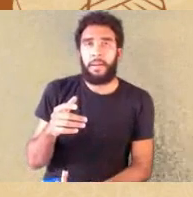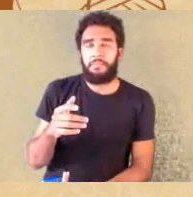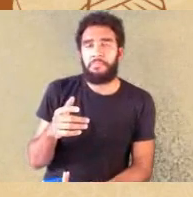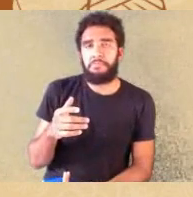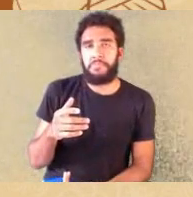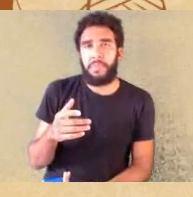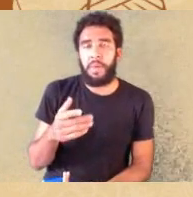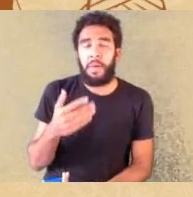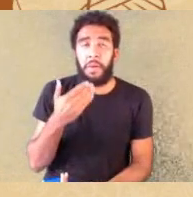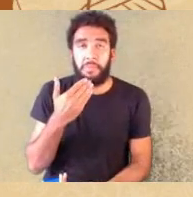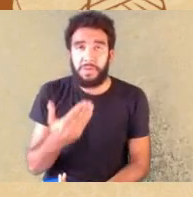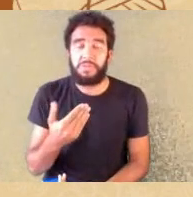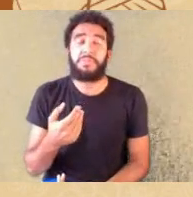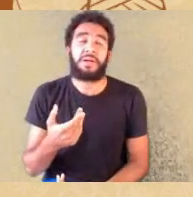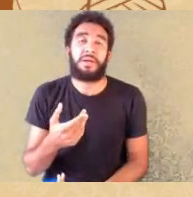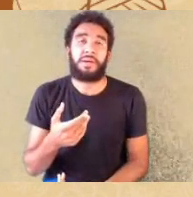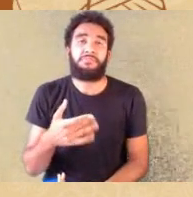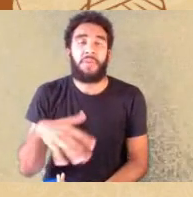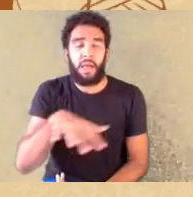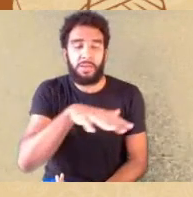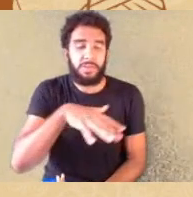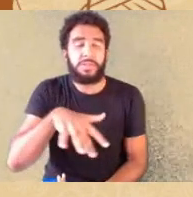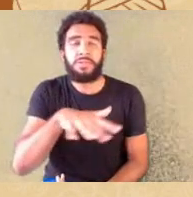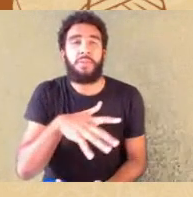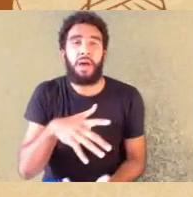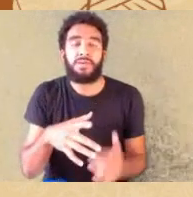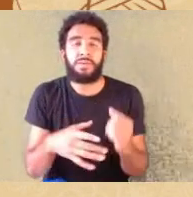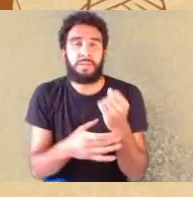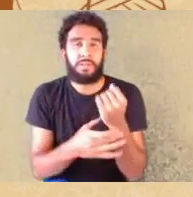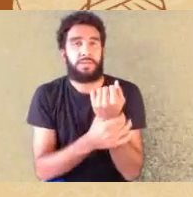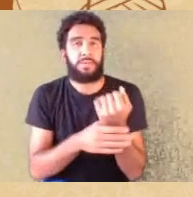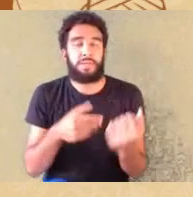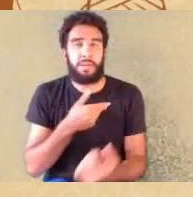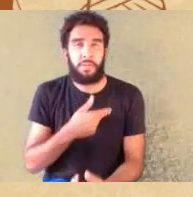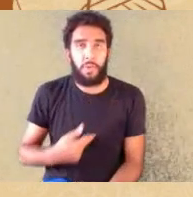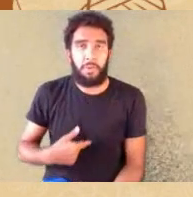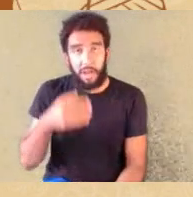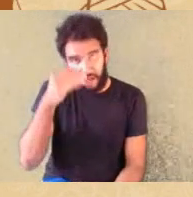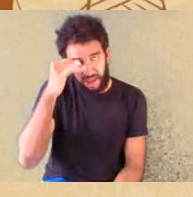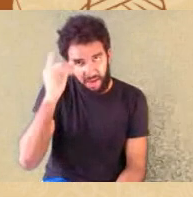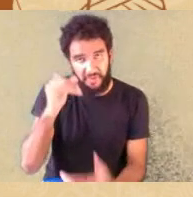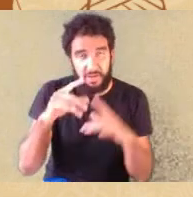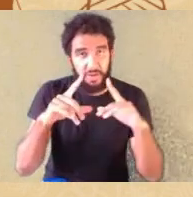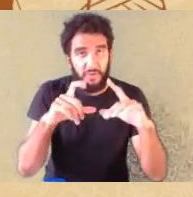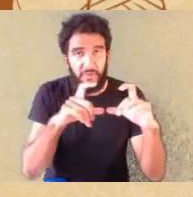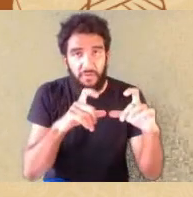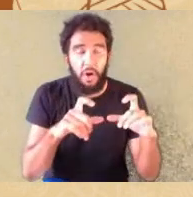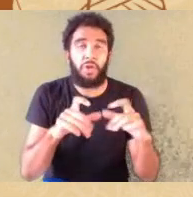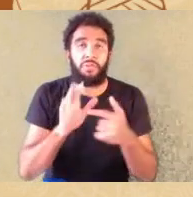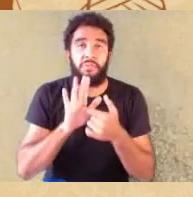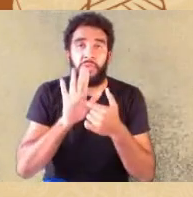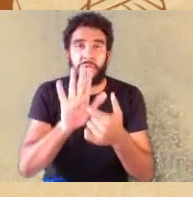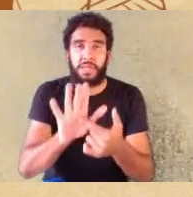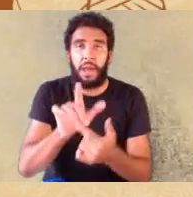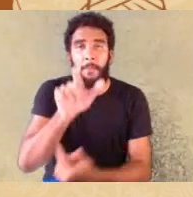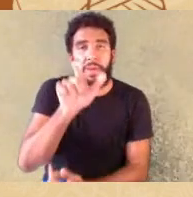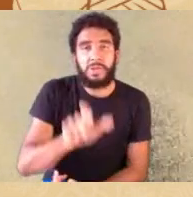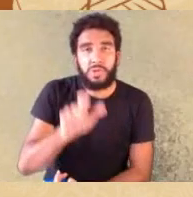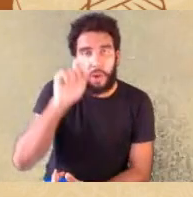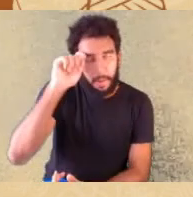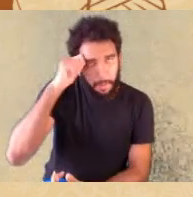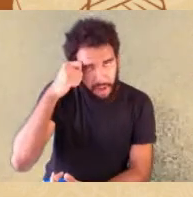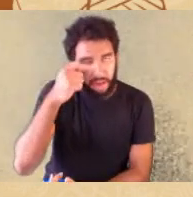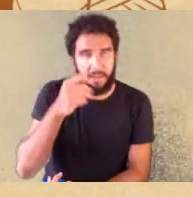prova de que as pessoas cometeram crimes, mas segue isso. E, então, tem diferentes nomes, para o baculejo, da